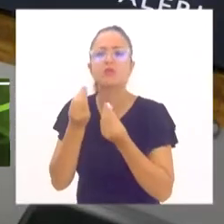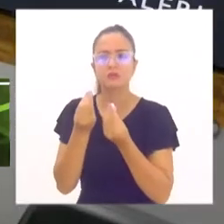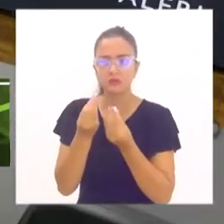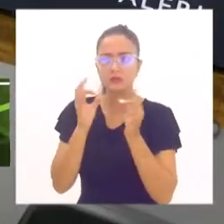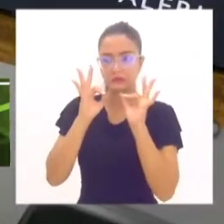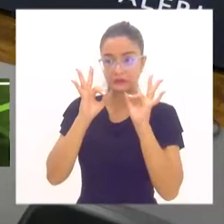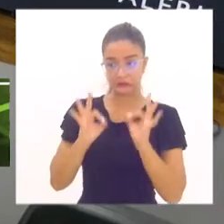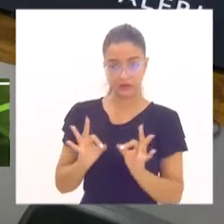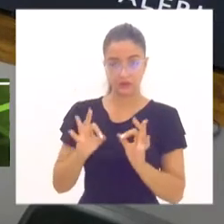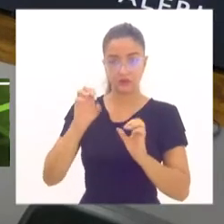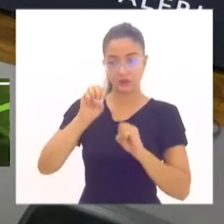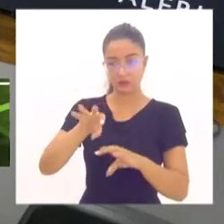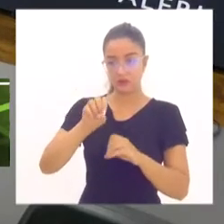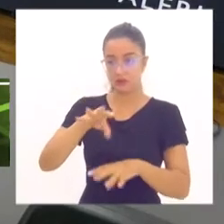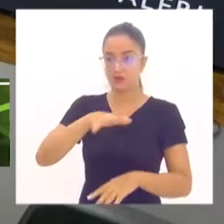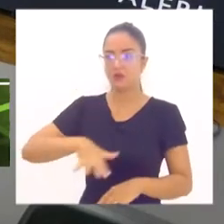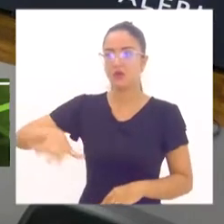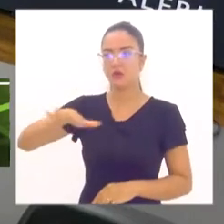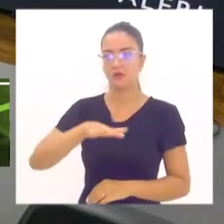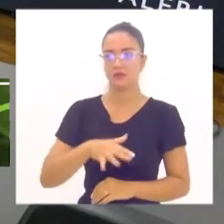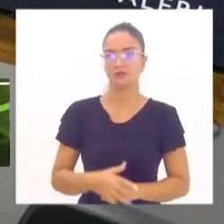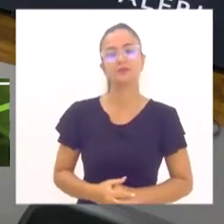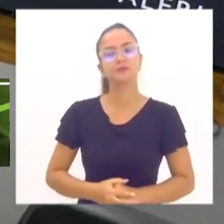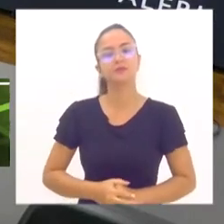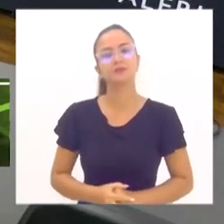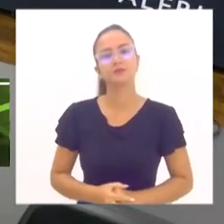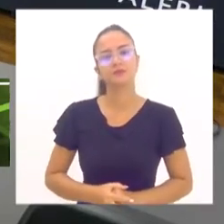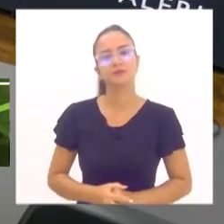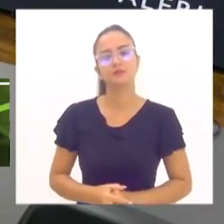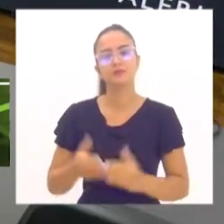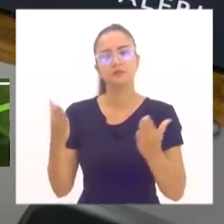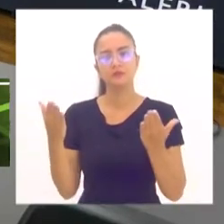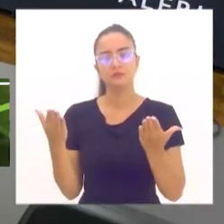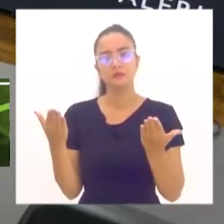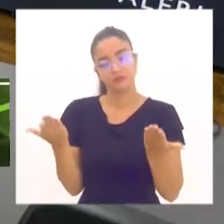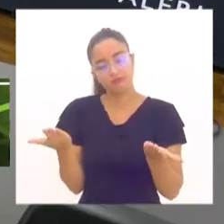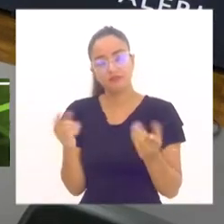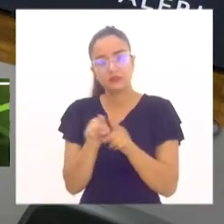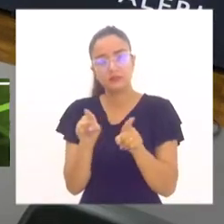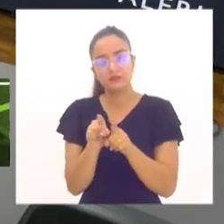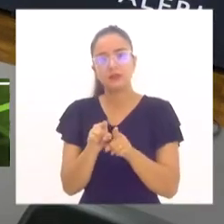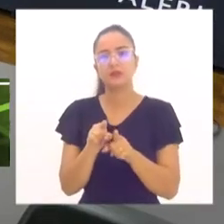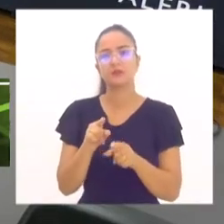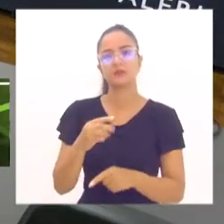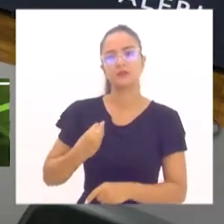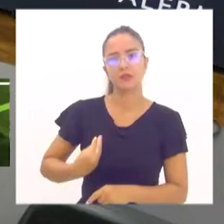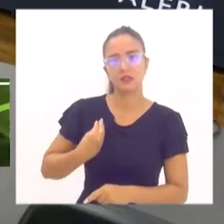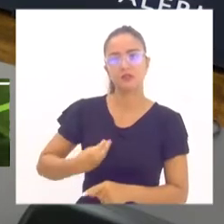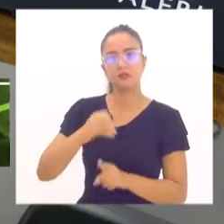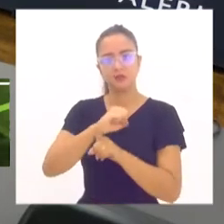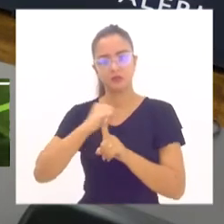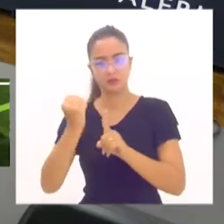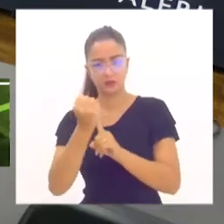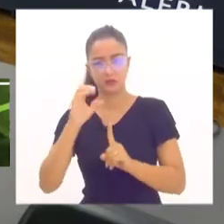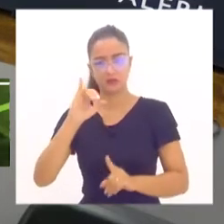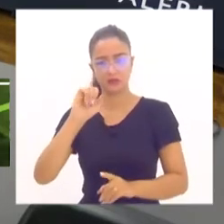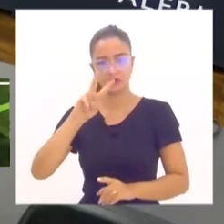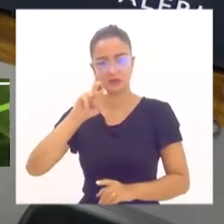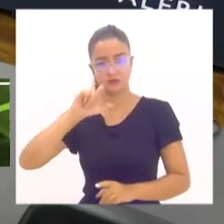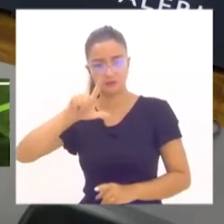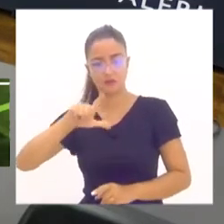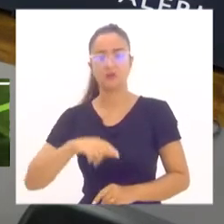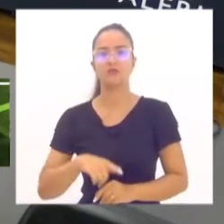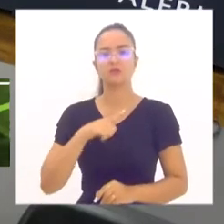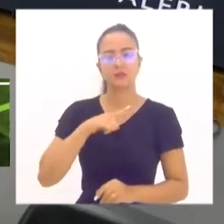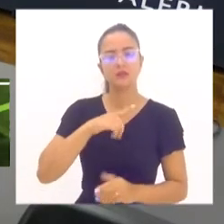que conta também com a participação da sociedade civil, contribuindo, né, com esse processo de síntese,